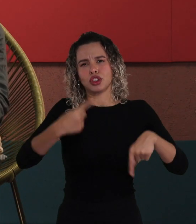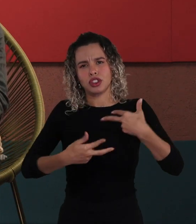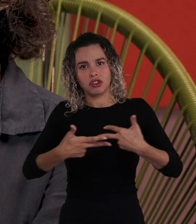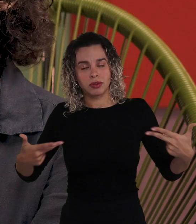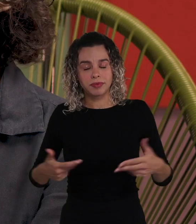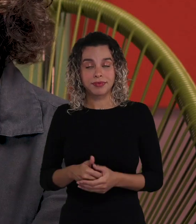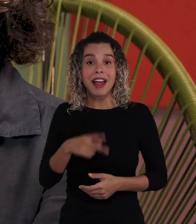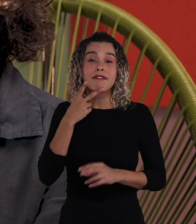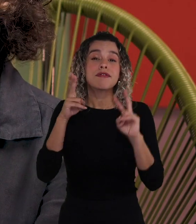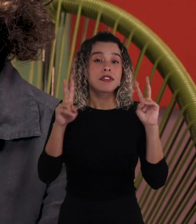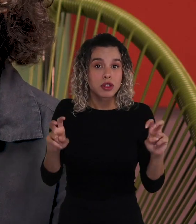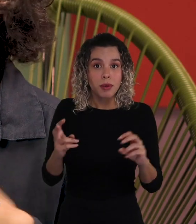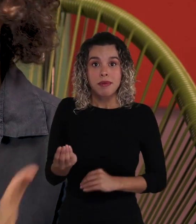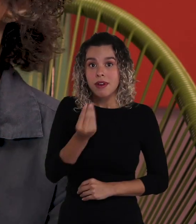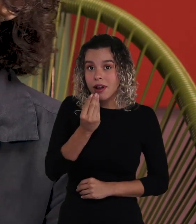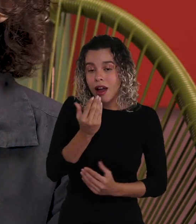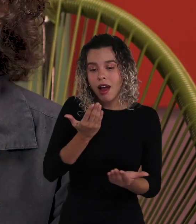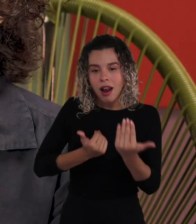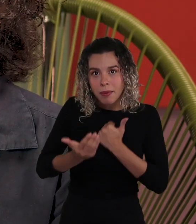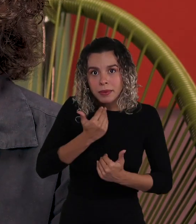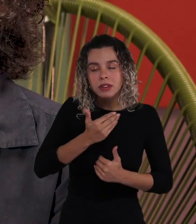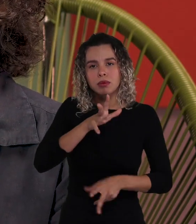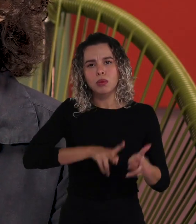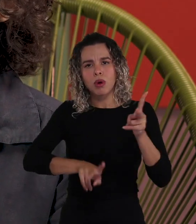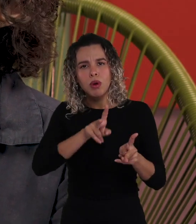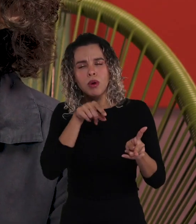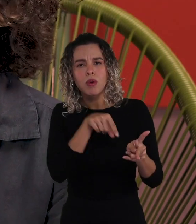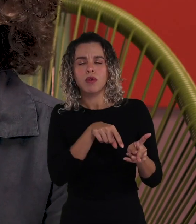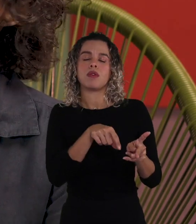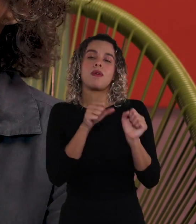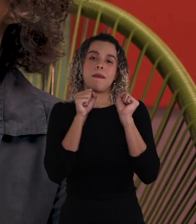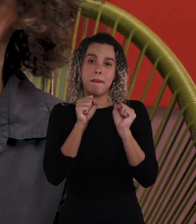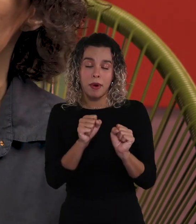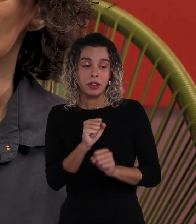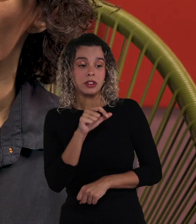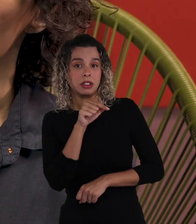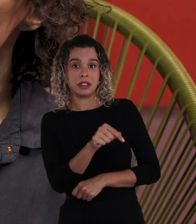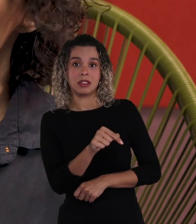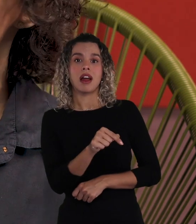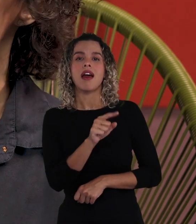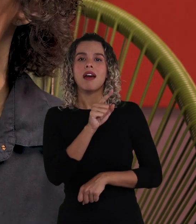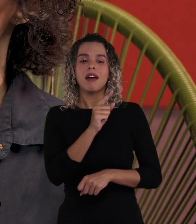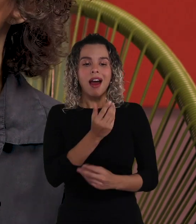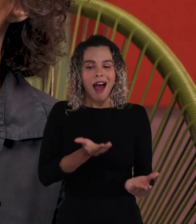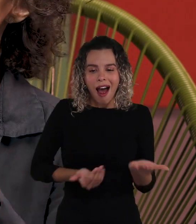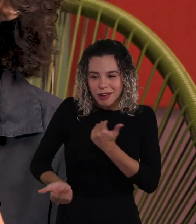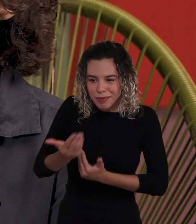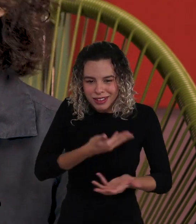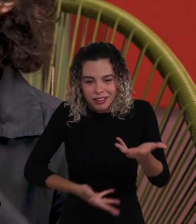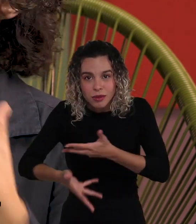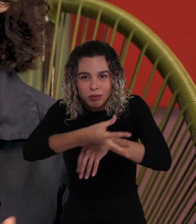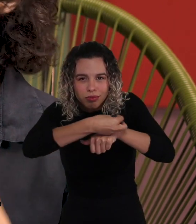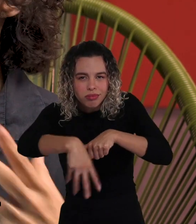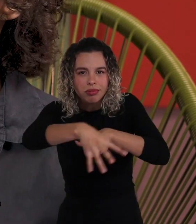esse assunto. Quando a gente vai falar sobre a alimentação de um povo, a gente pode usar a alimentação como meio para falar